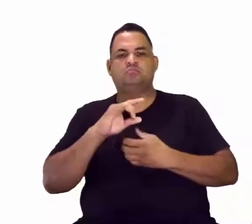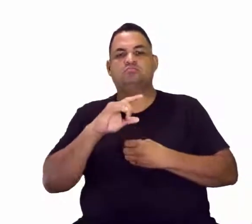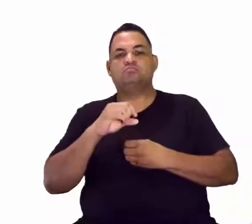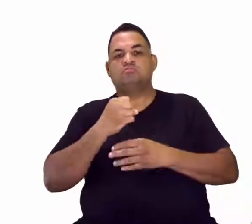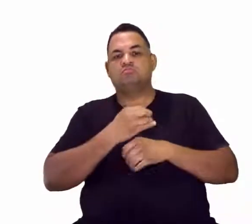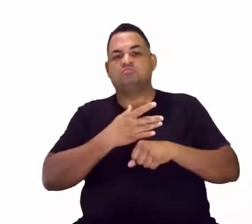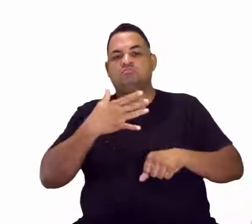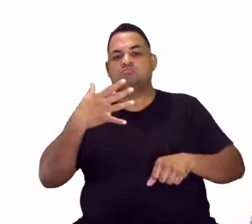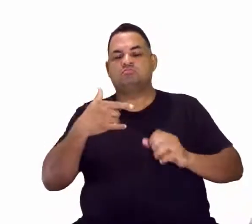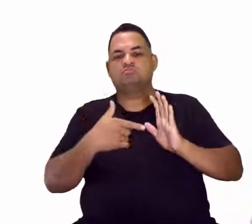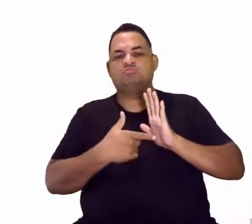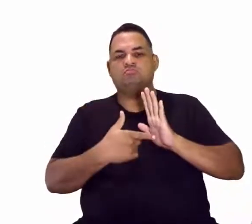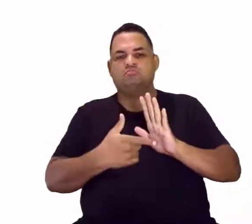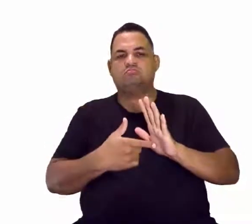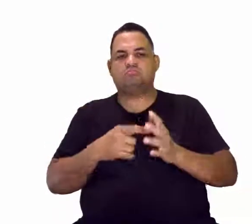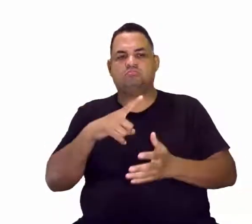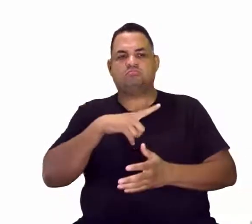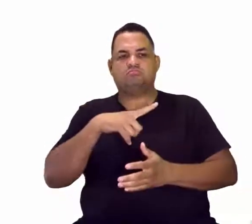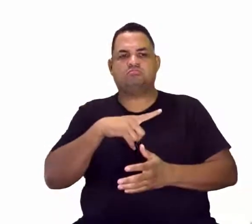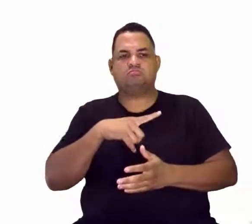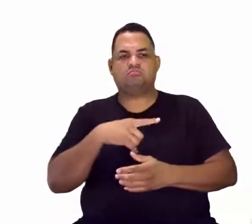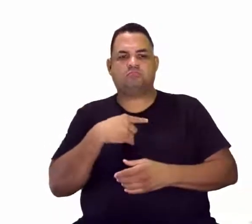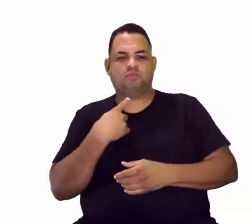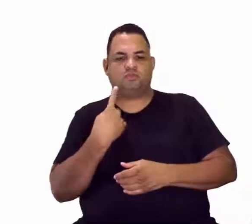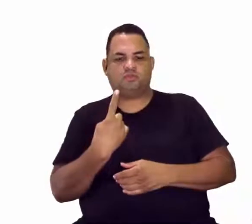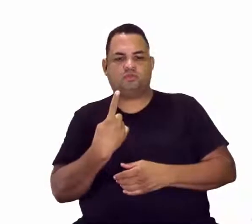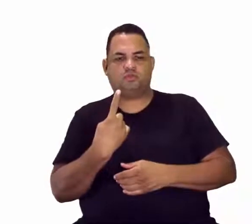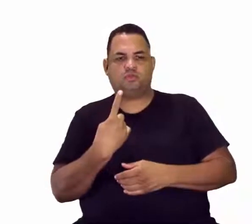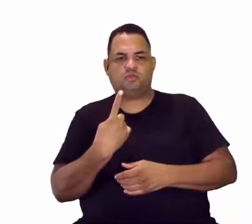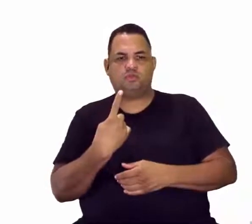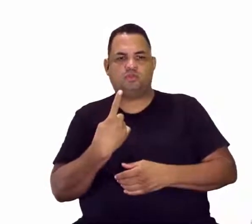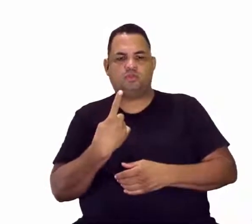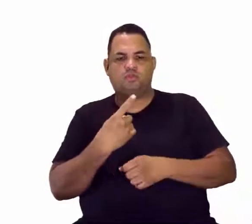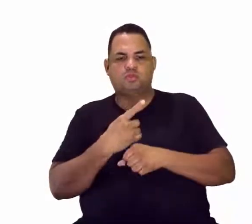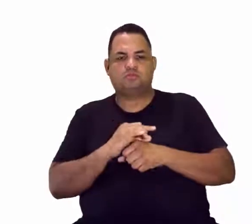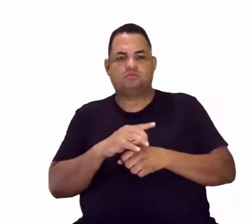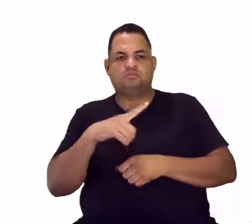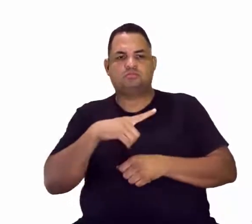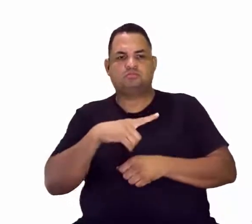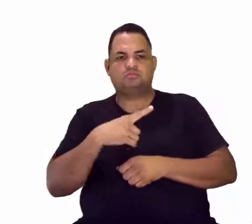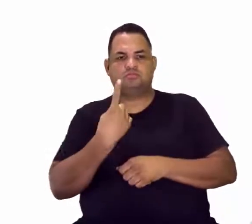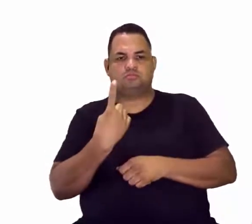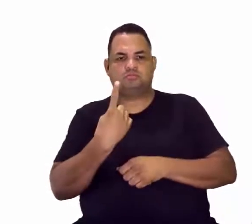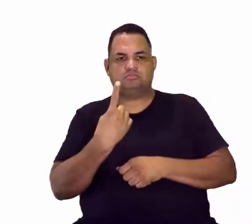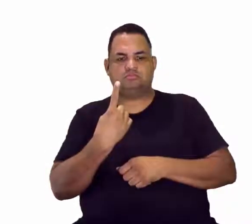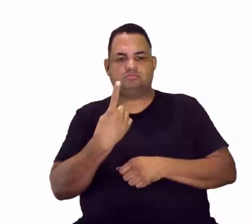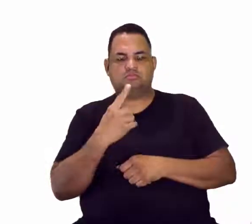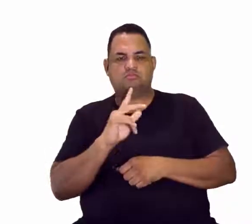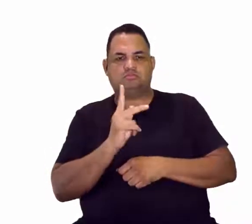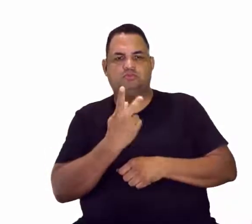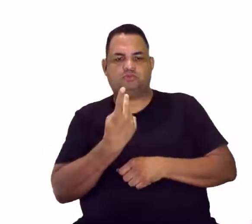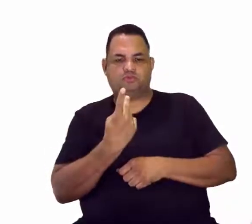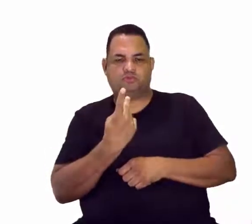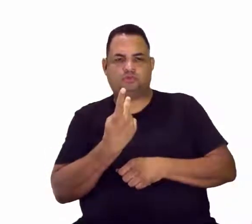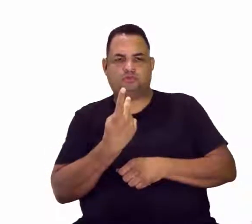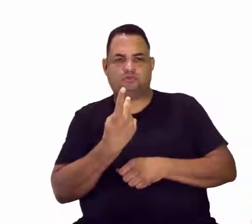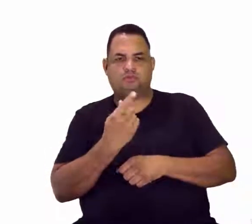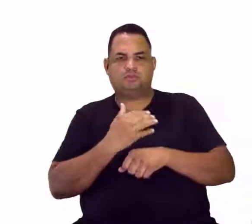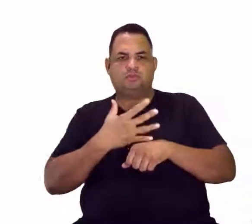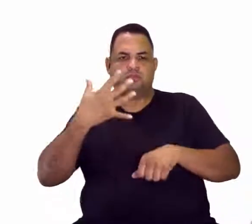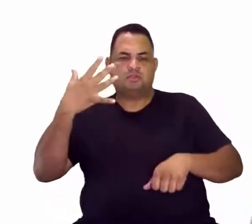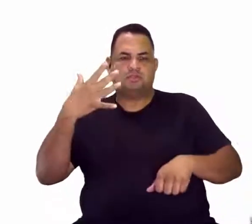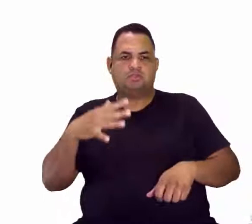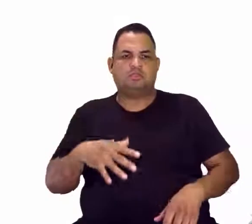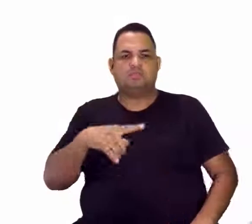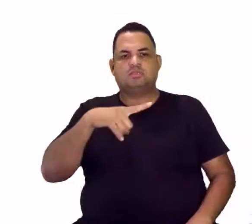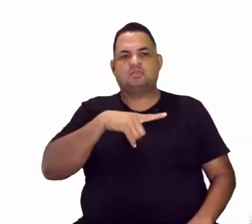apresenta, eu posso classificar ele como monoácido, isso quando apenas um hidrogênio for ionizável,